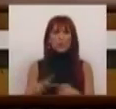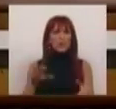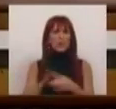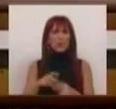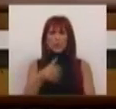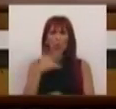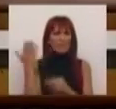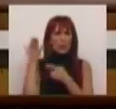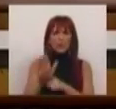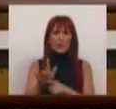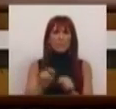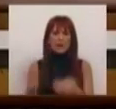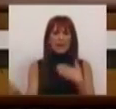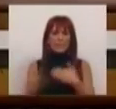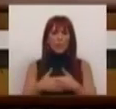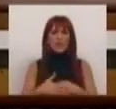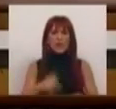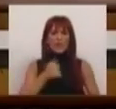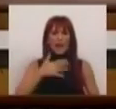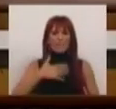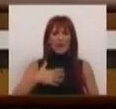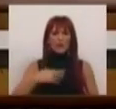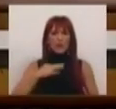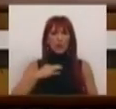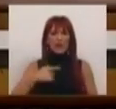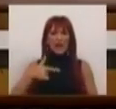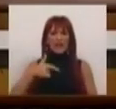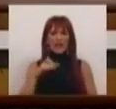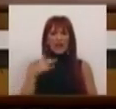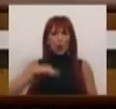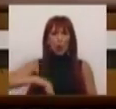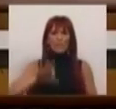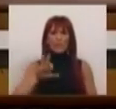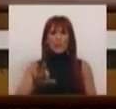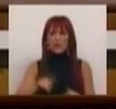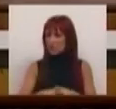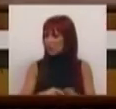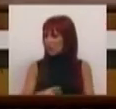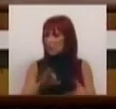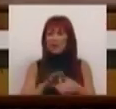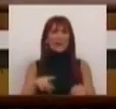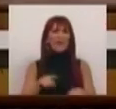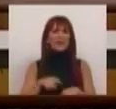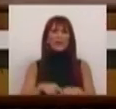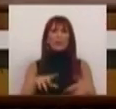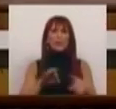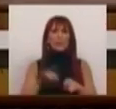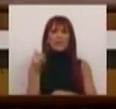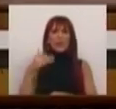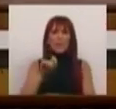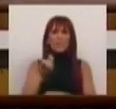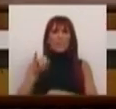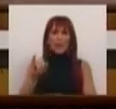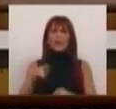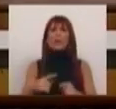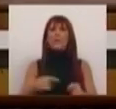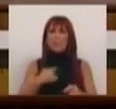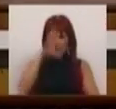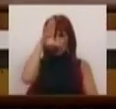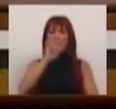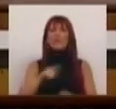trágico exemplo de encerramento da empresa têxtil Triunfo, em Sacavém, e a inoperância quer do IAPMEI, quer do próprio